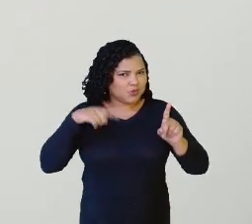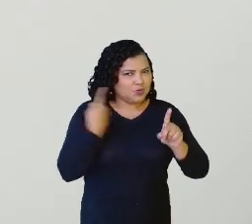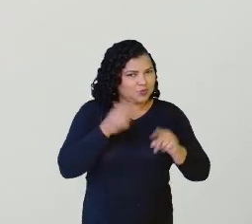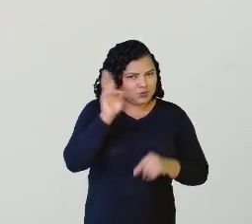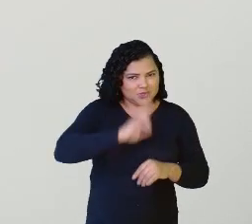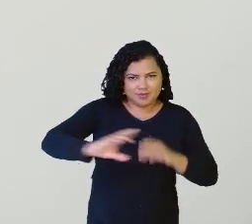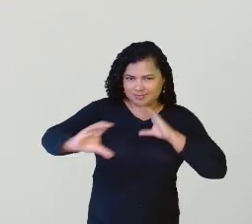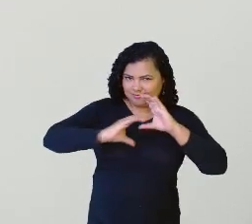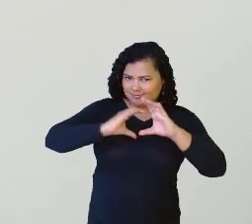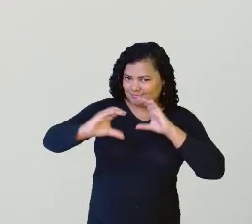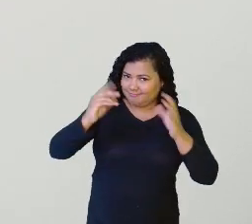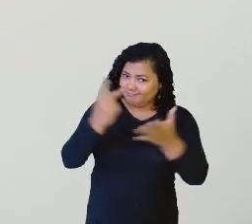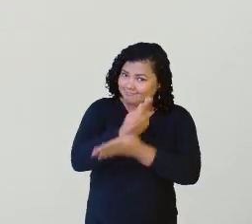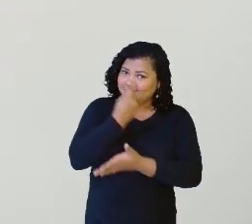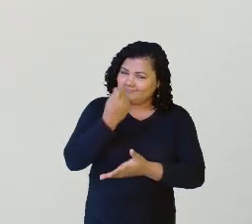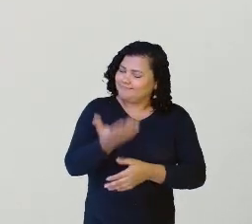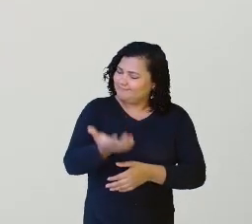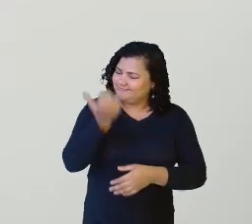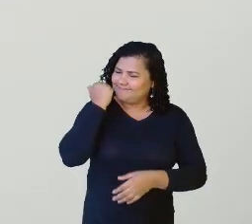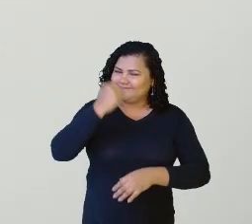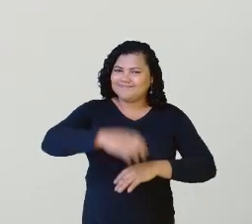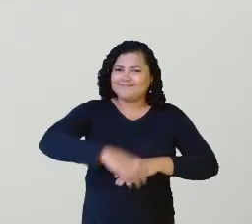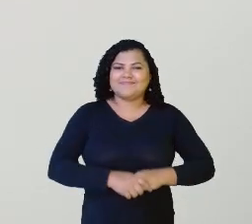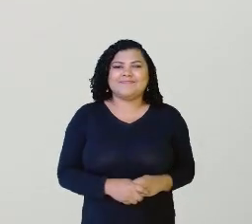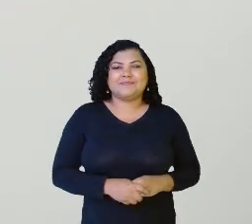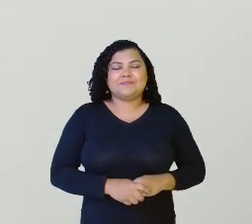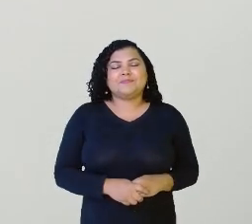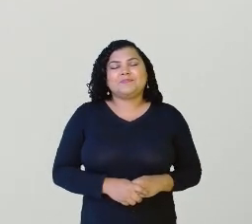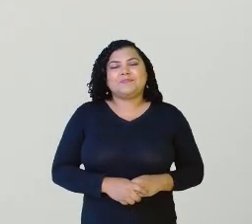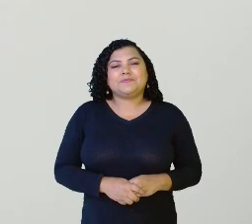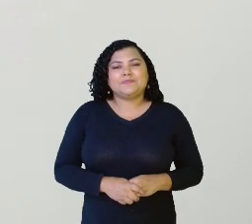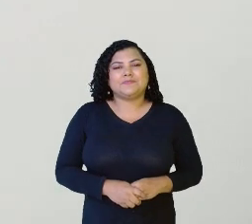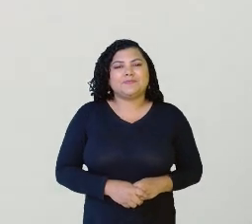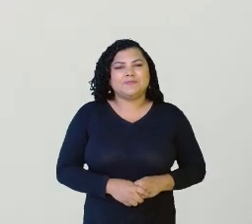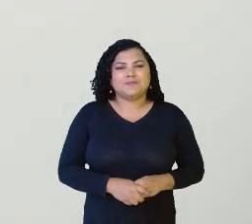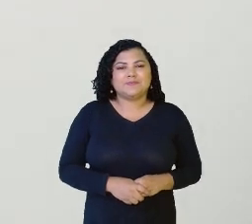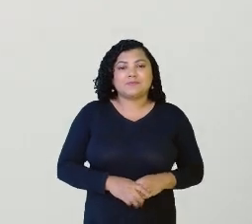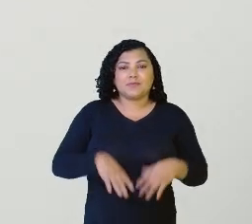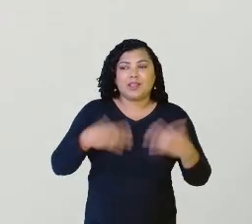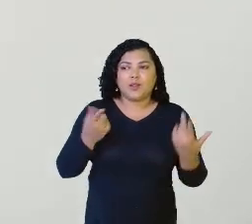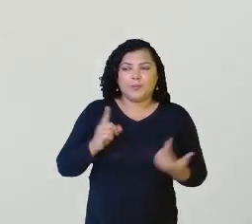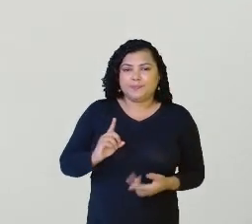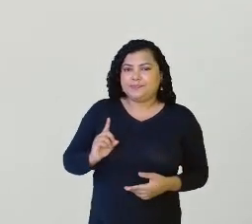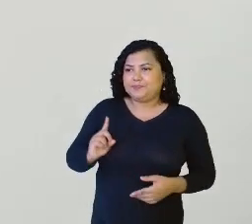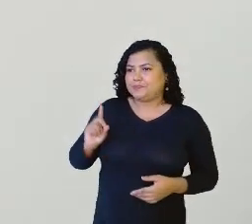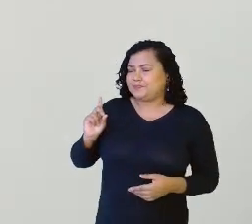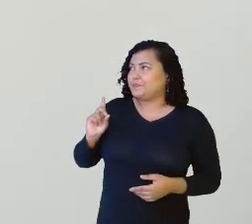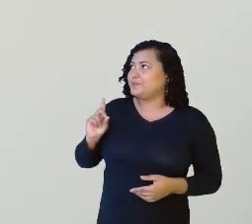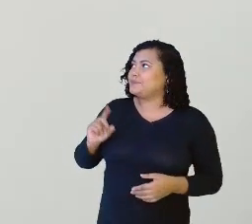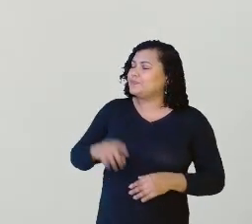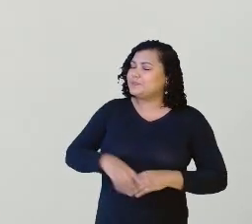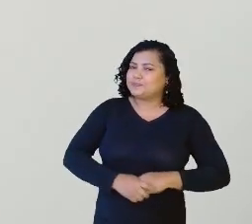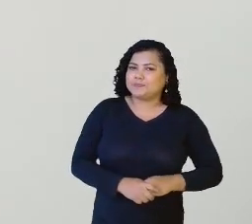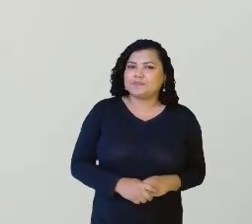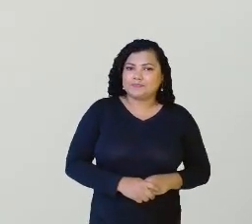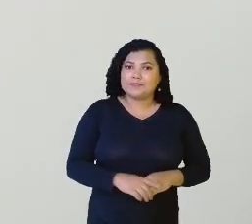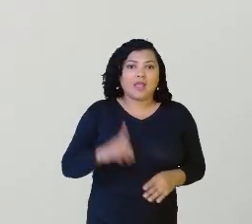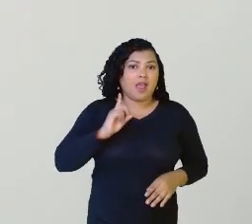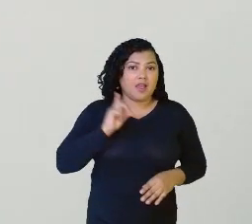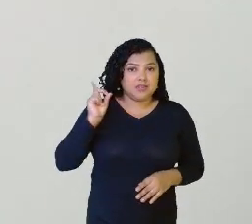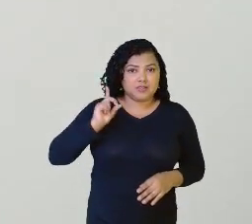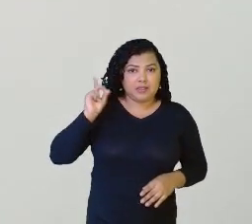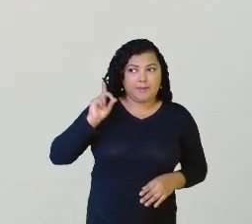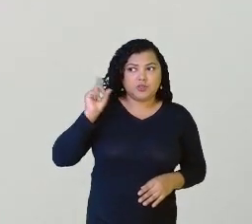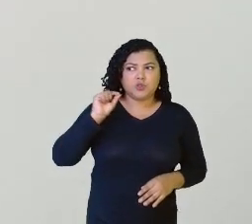fazer essa comunicação? Vamos lá. Então, veja só. Eu trouxe para vocês aí uma imagem de uma